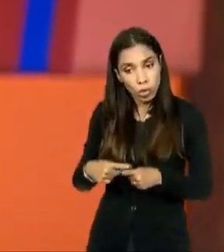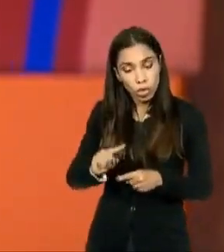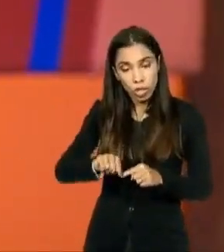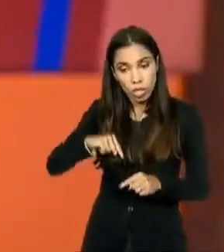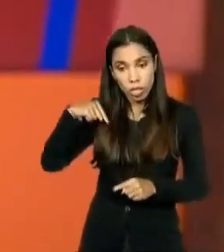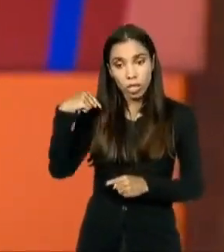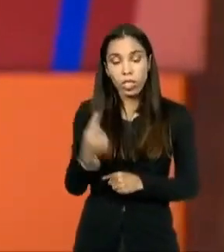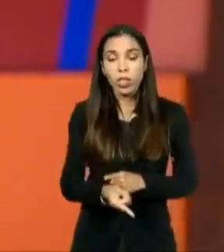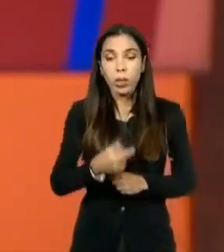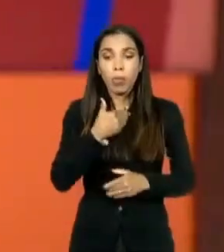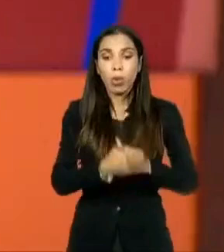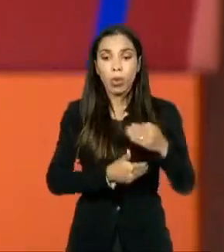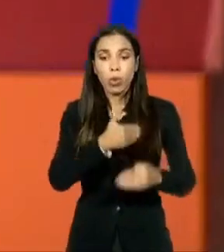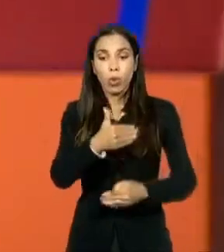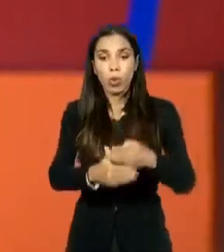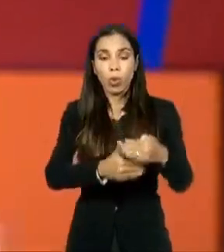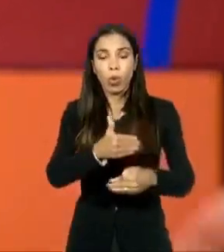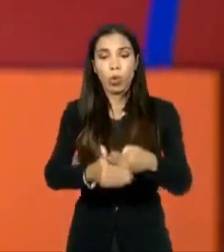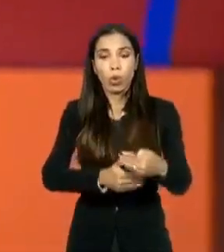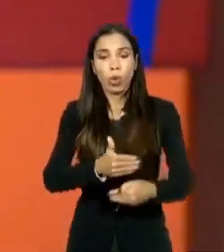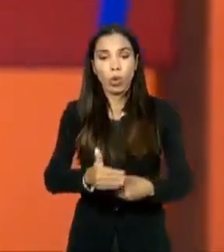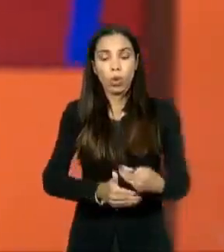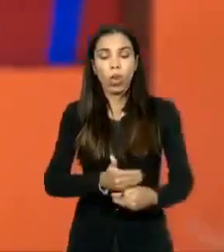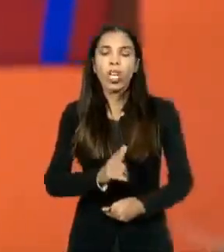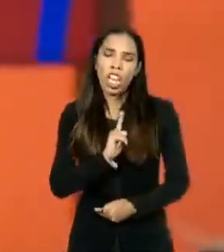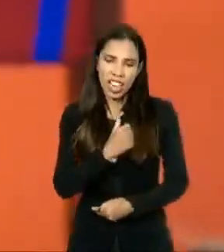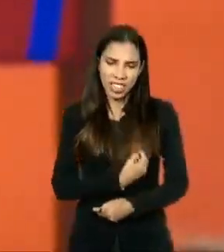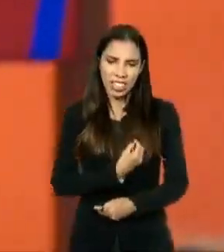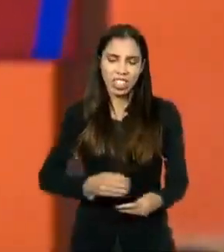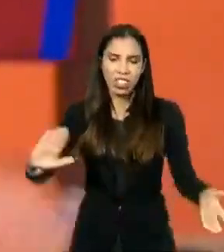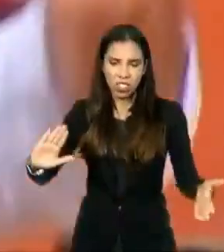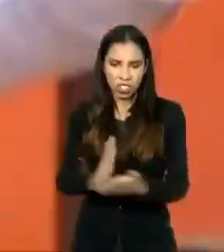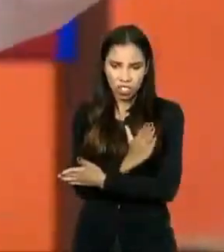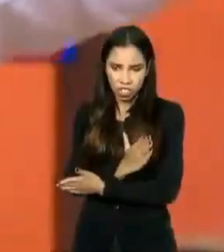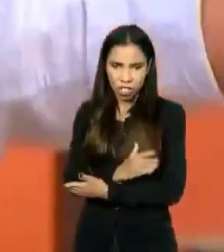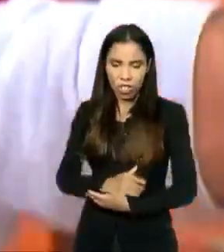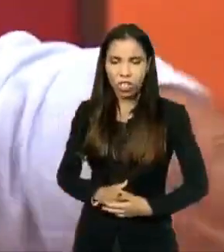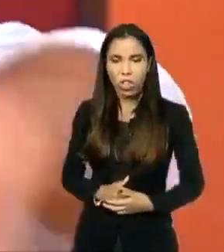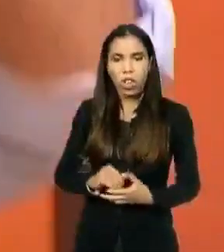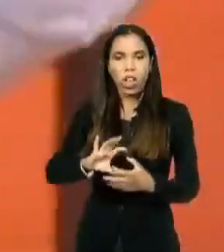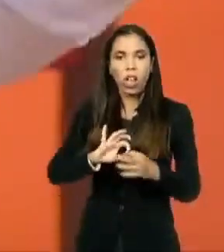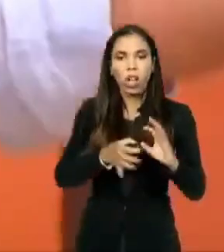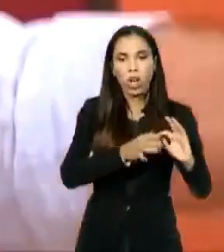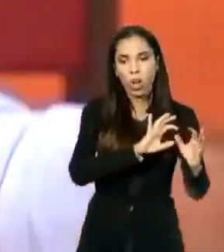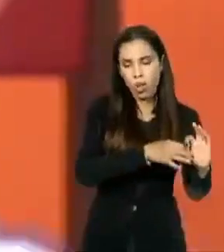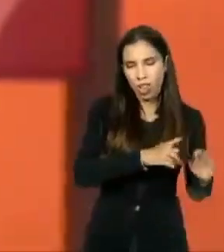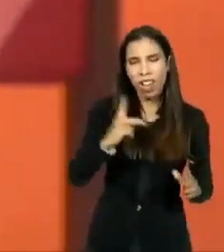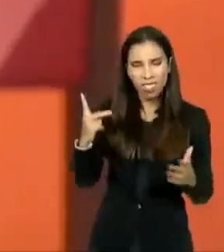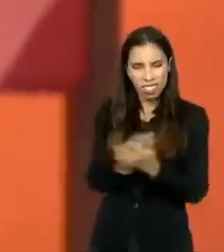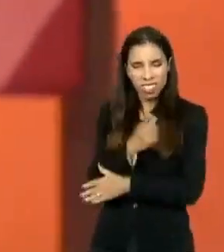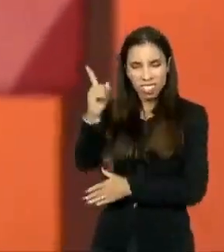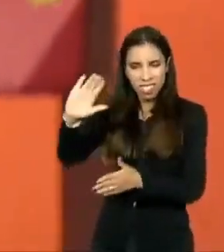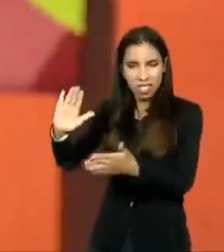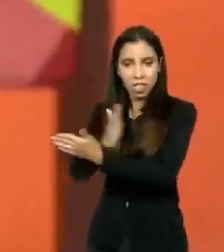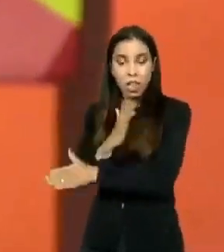depois desse processo, existe remoção. Nas Olimpíadas, teve lá a Vila Autódromo e tudo mais. Mas